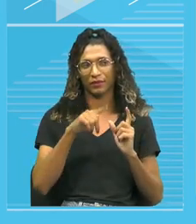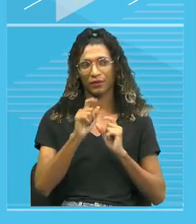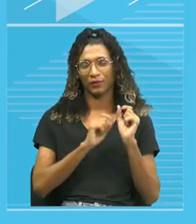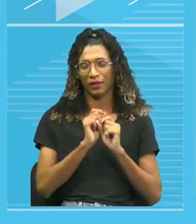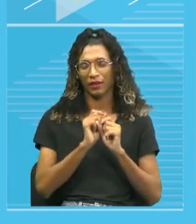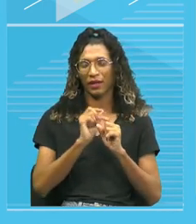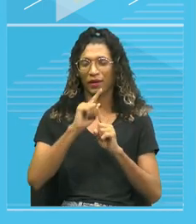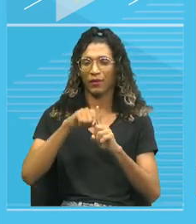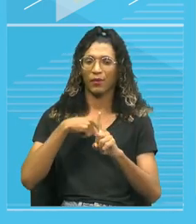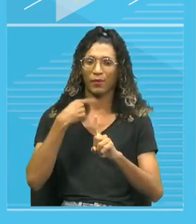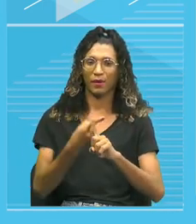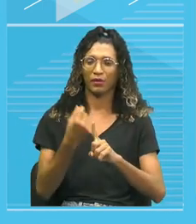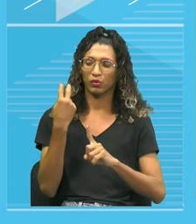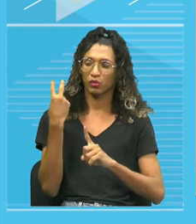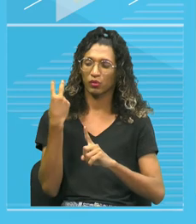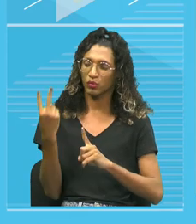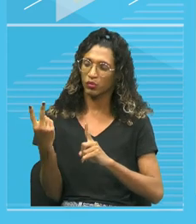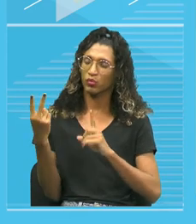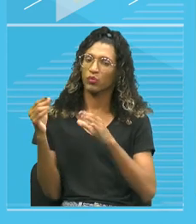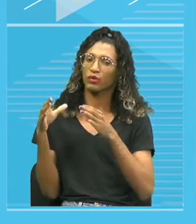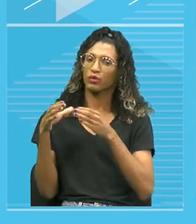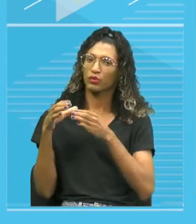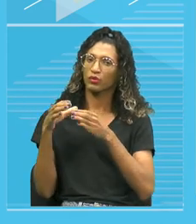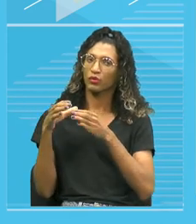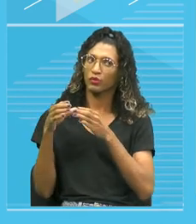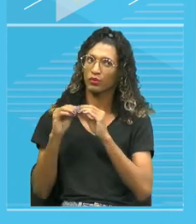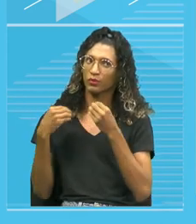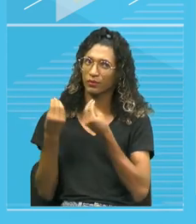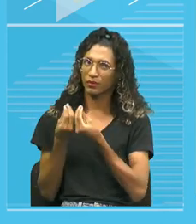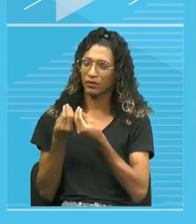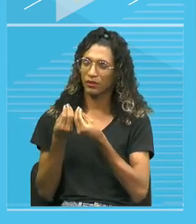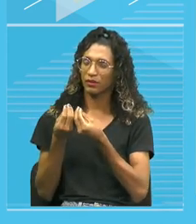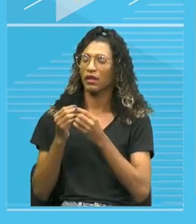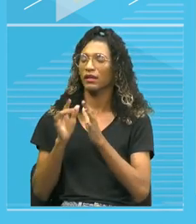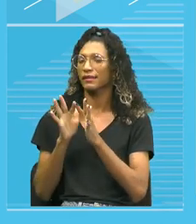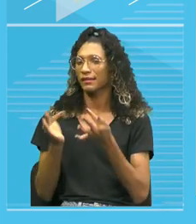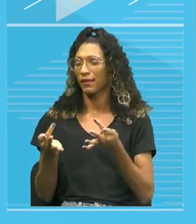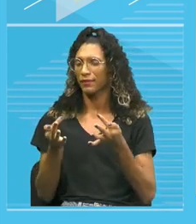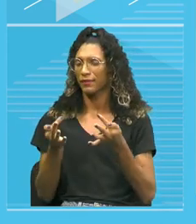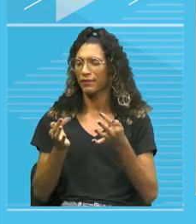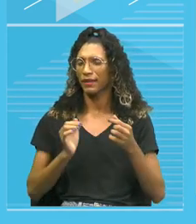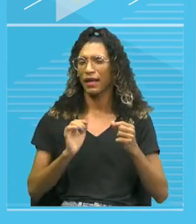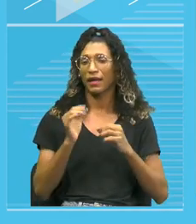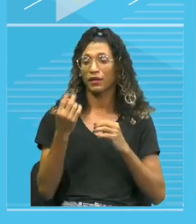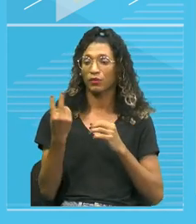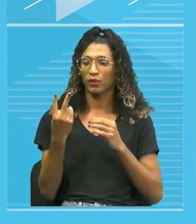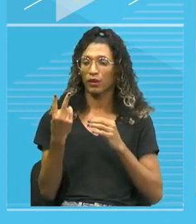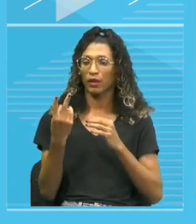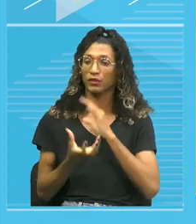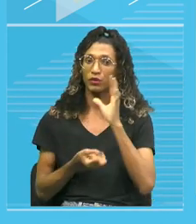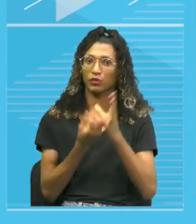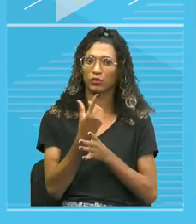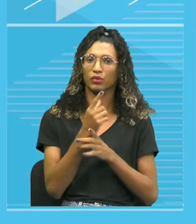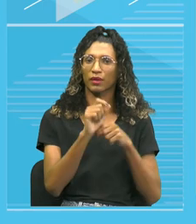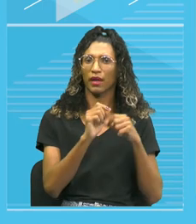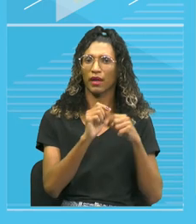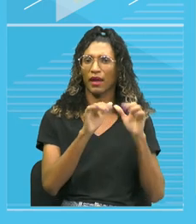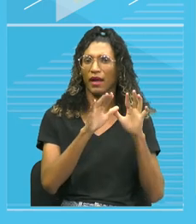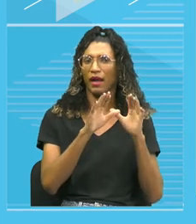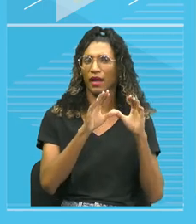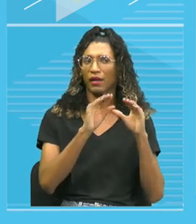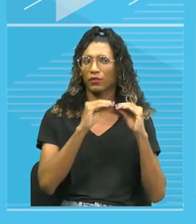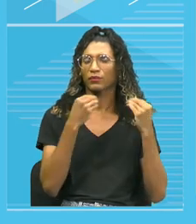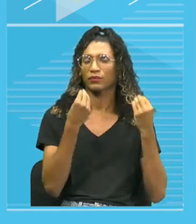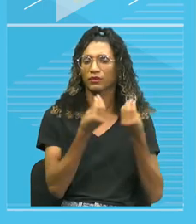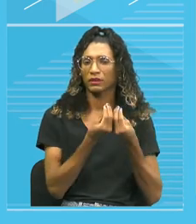adição duas substâncias simples formando uma composta ao item 2 calor de combustão